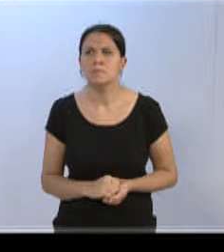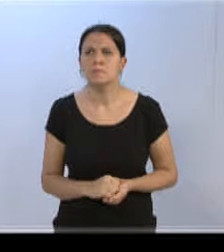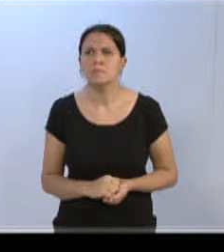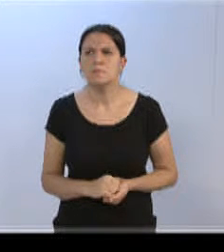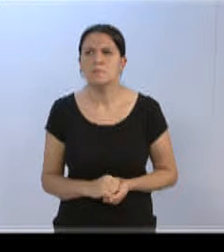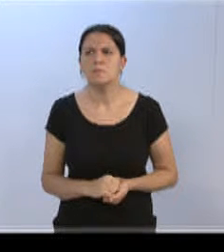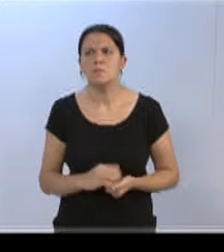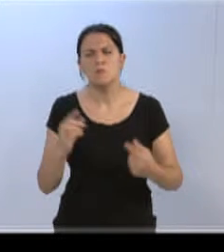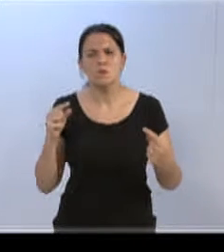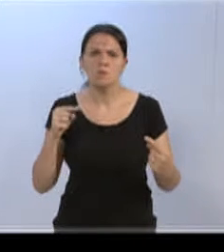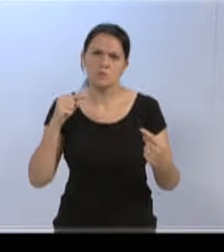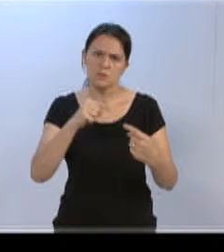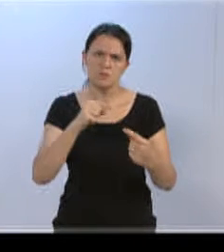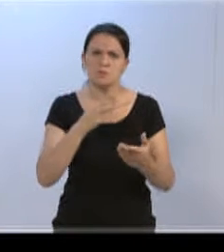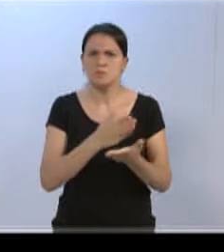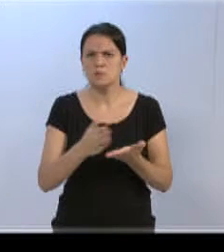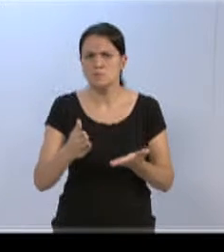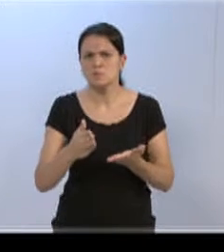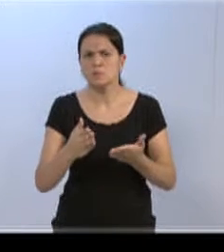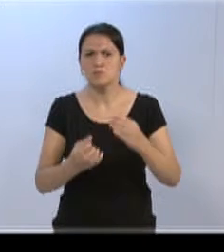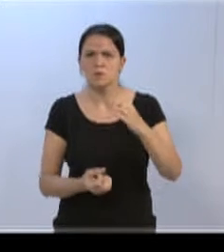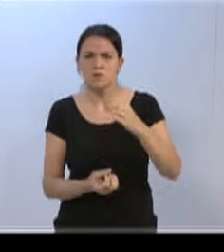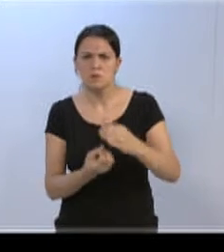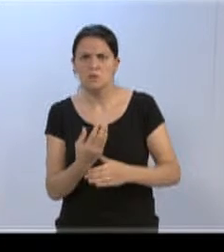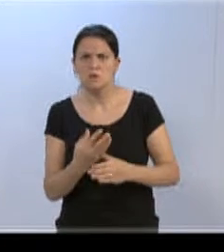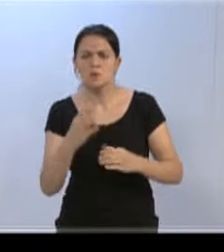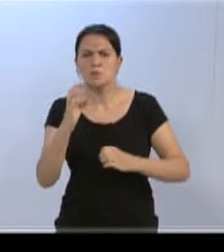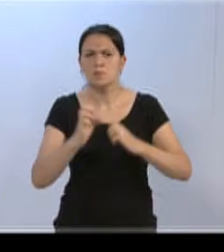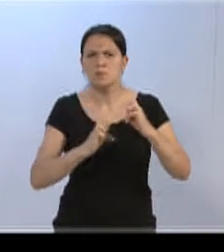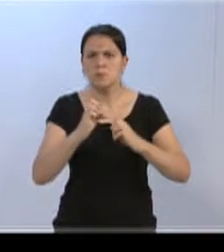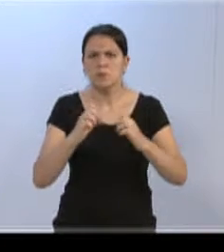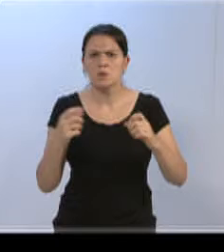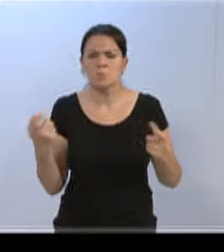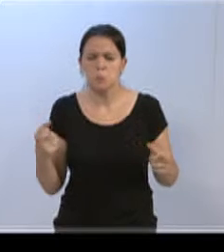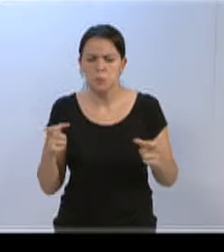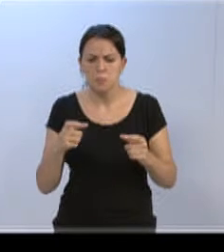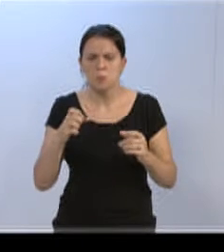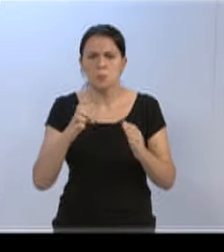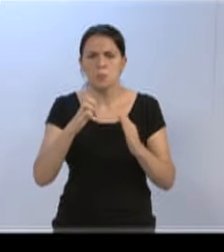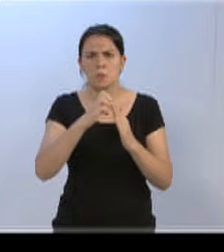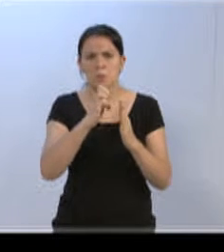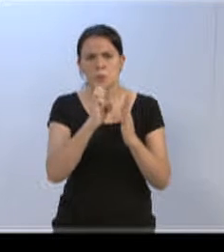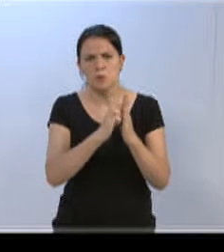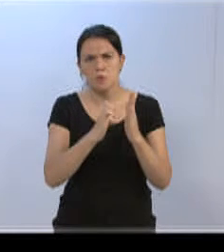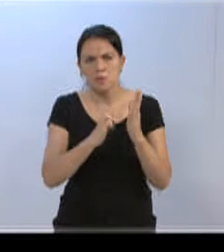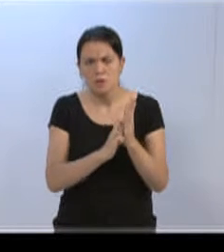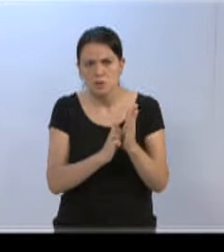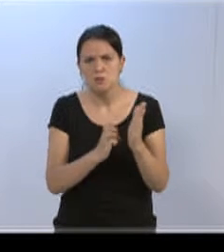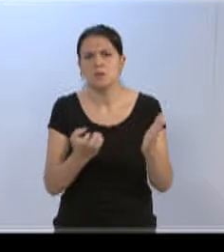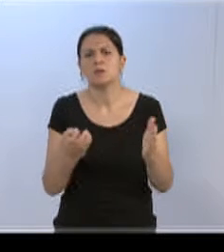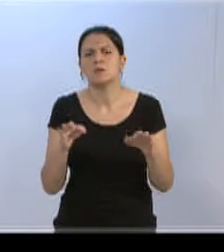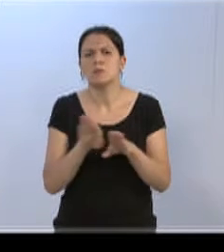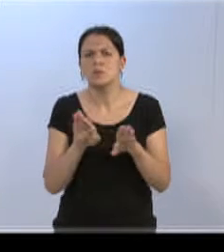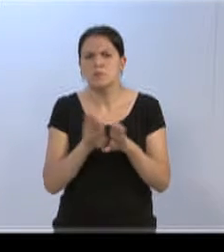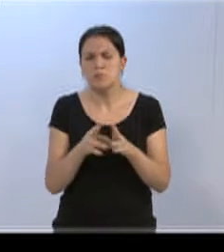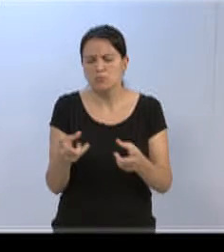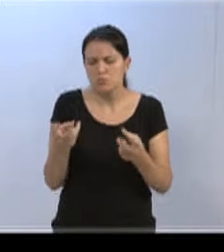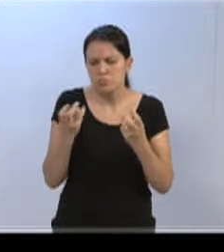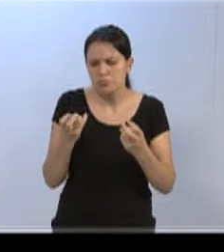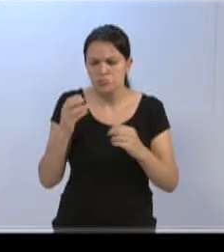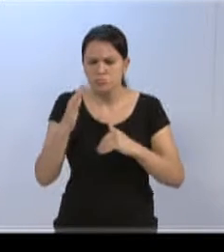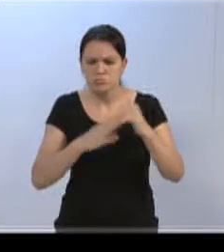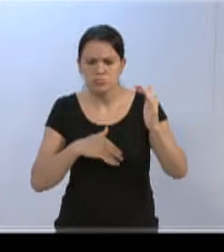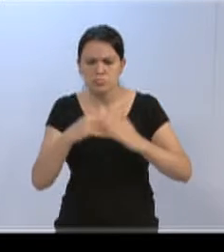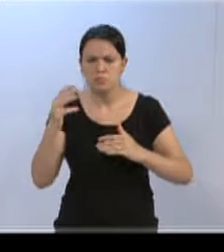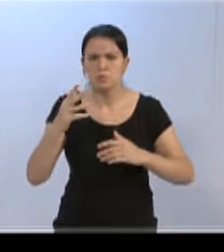Esses eram os objetivos iniciais da criação da URB, né, que diminuir a burocracia, administrar, observando as práticas de mercado, serviços